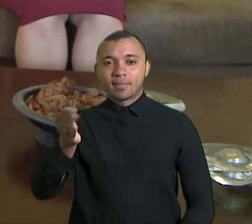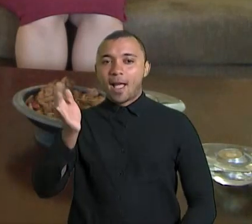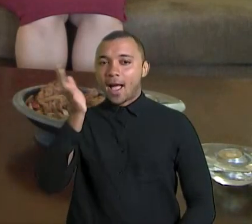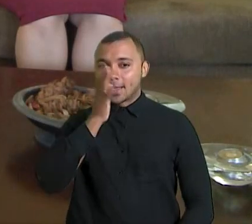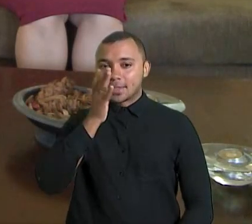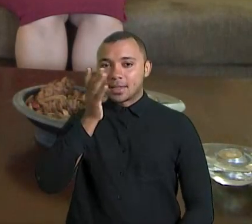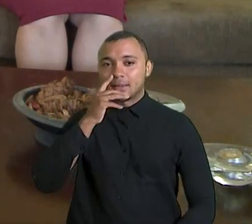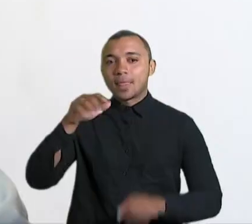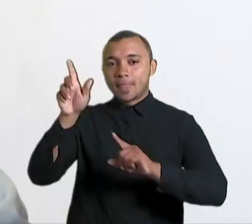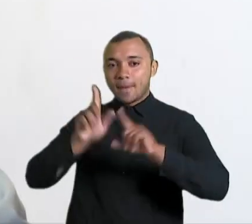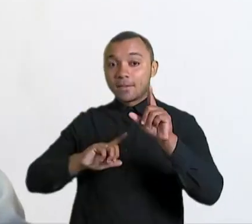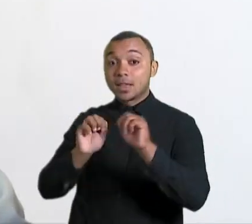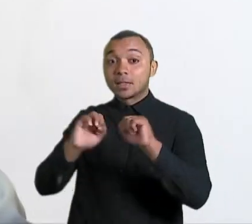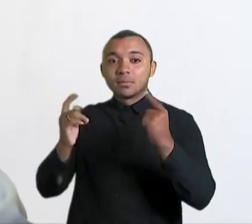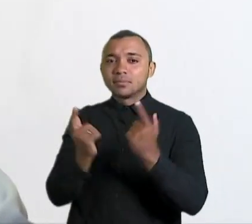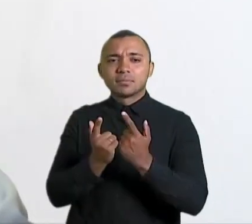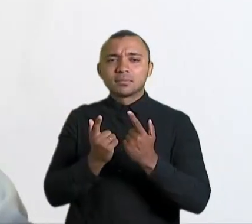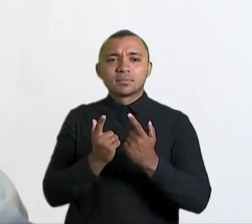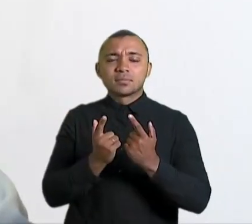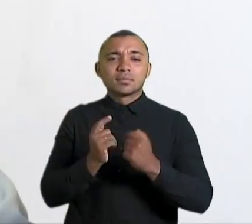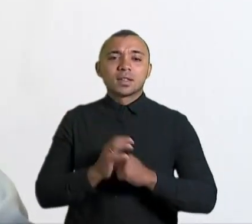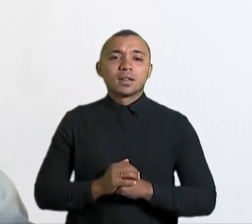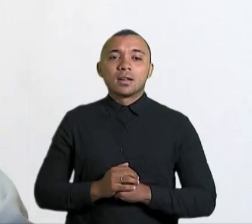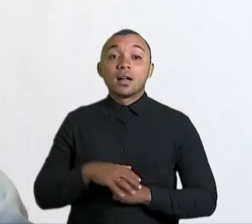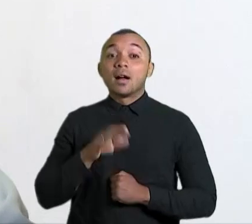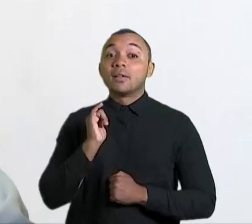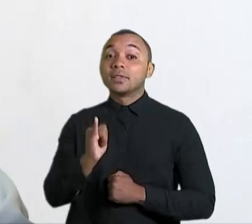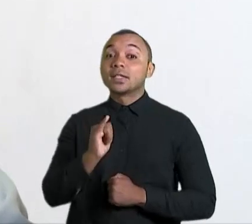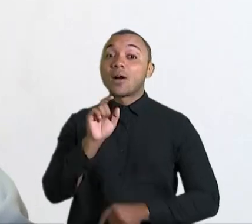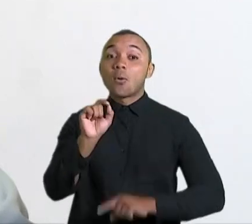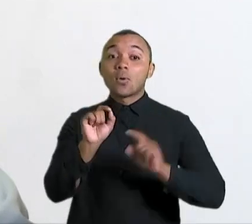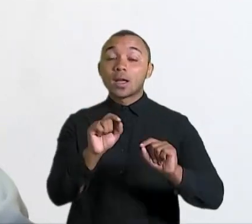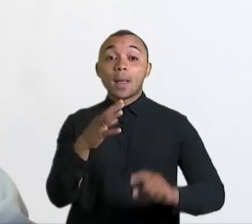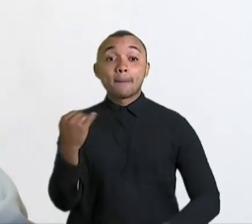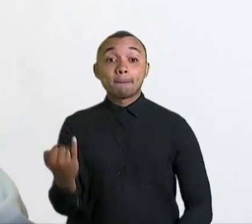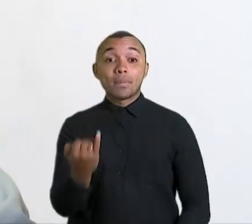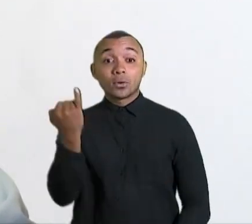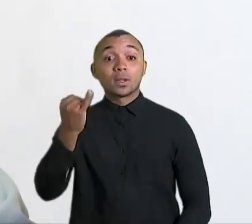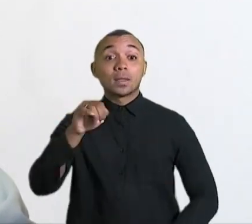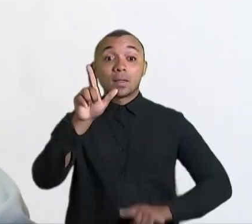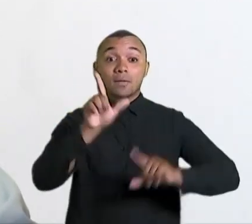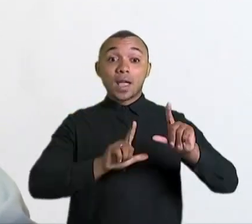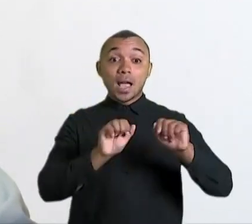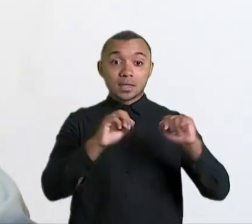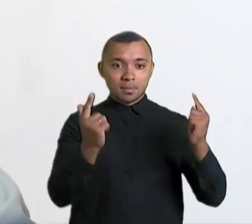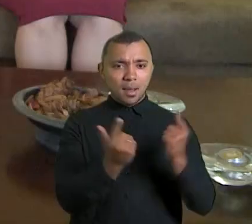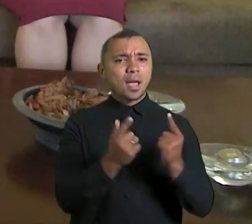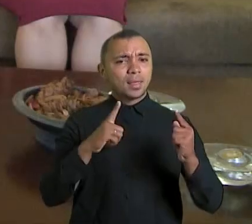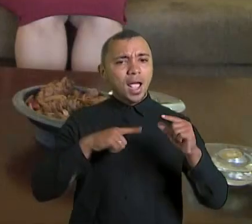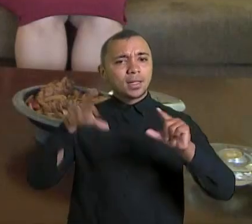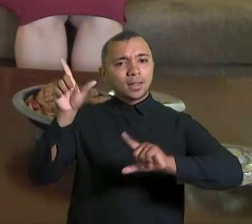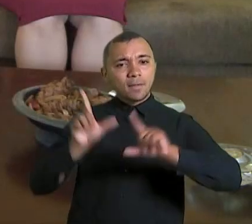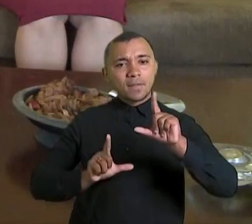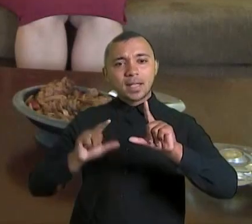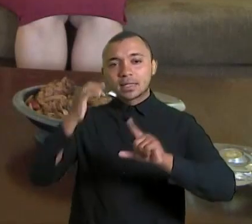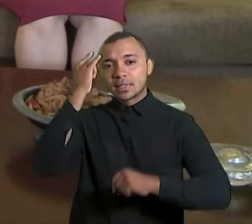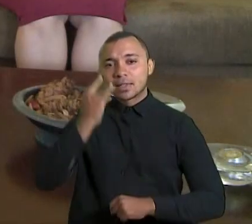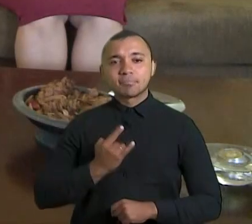vai nos assistir, qual a importância de termos na Alesse TV um programa como o programa Ponto Cego.